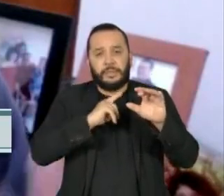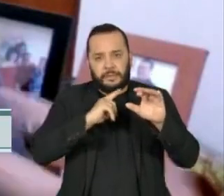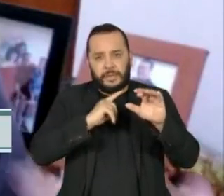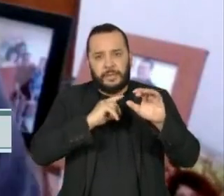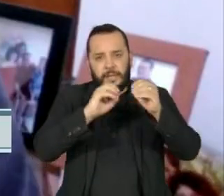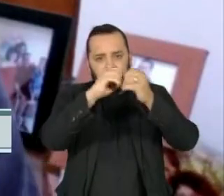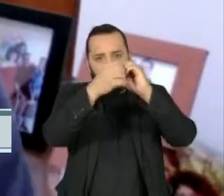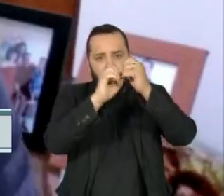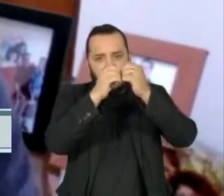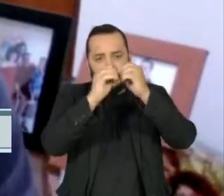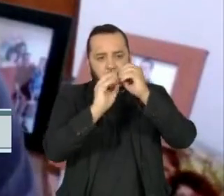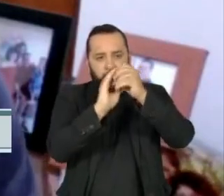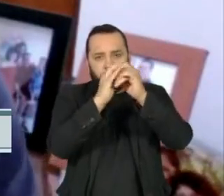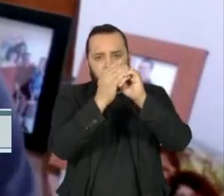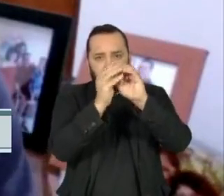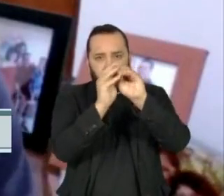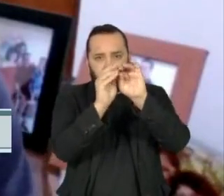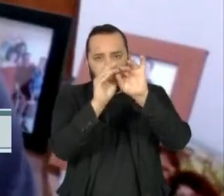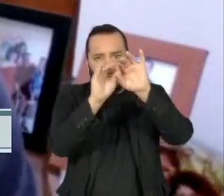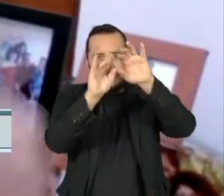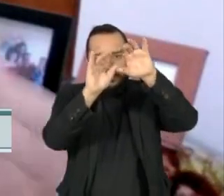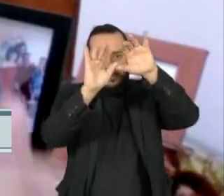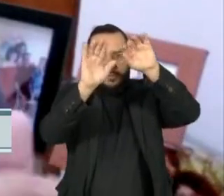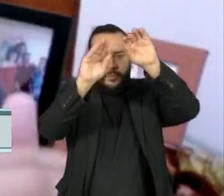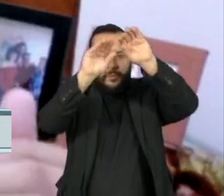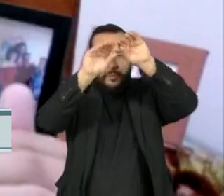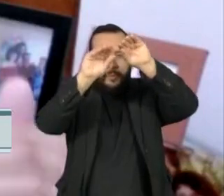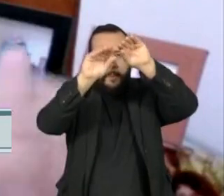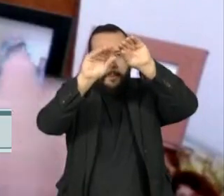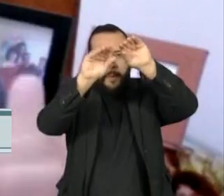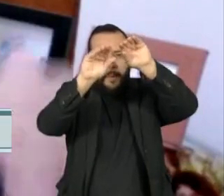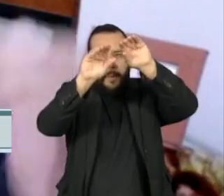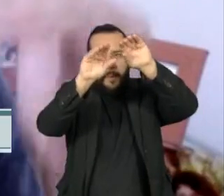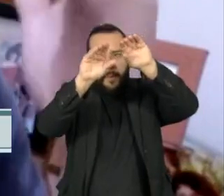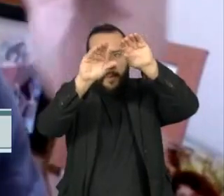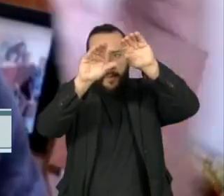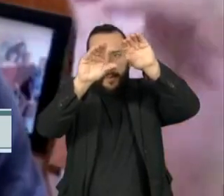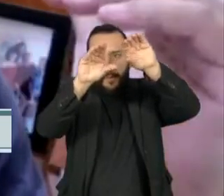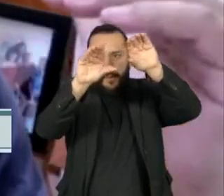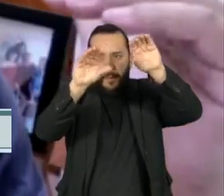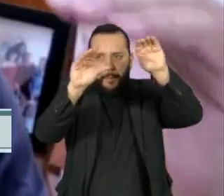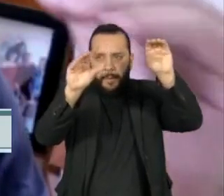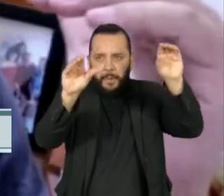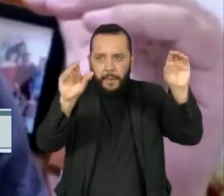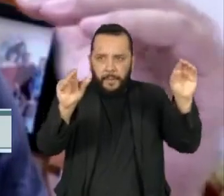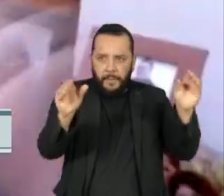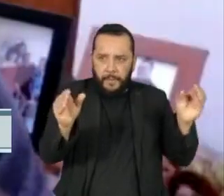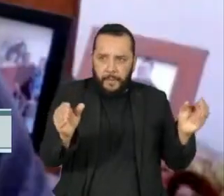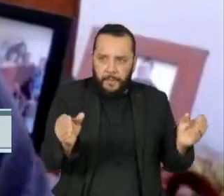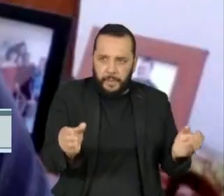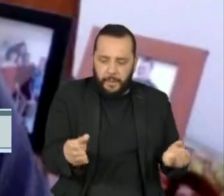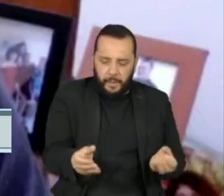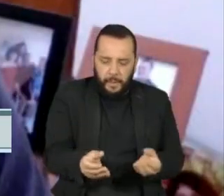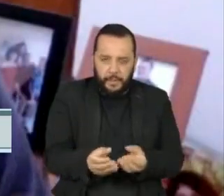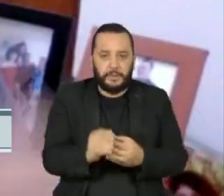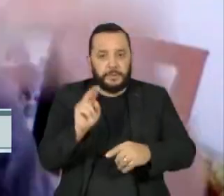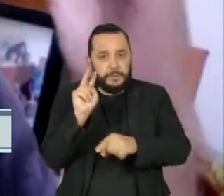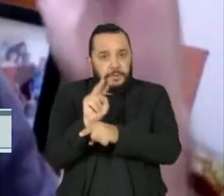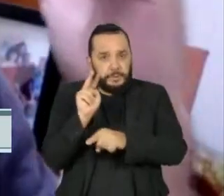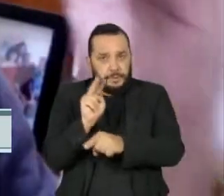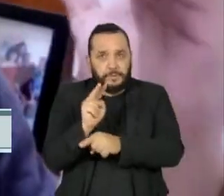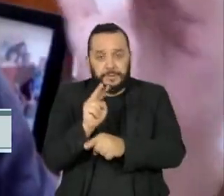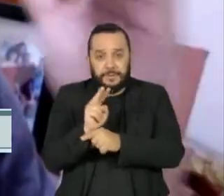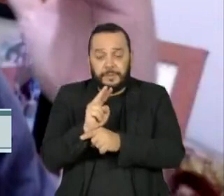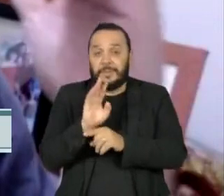ozônio transformando de volta em oxigênio e a gente precisa que lá na estratosfera aqui embaixo não é legal